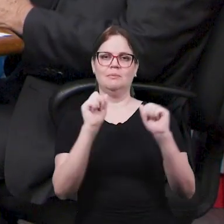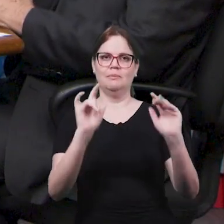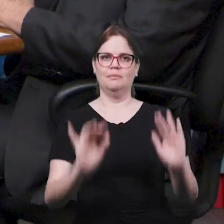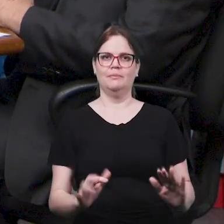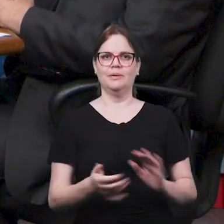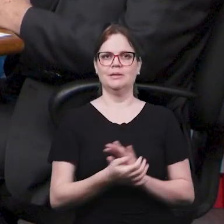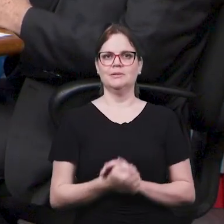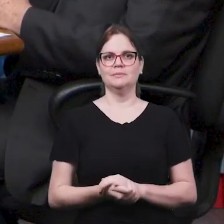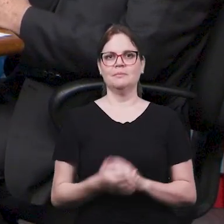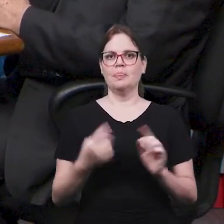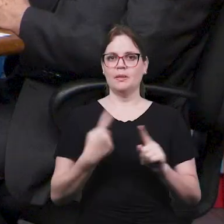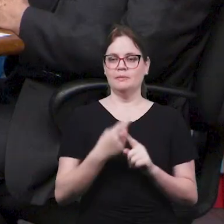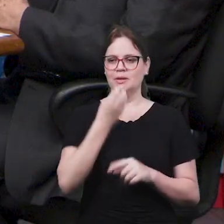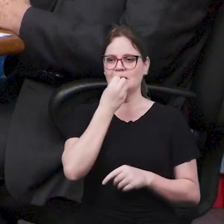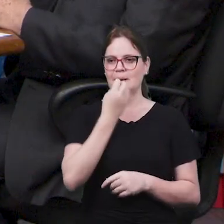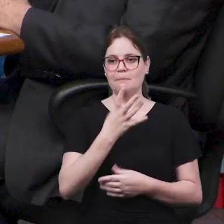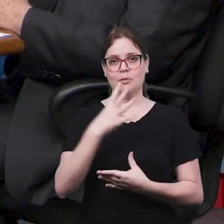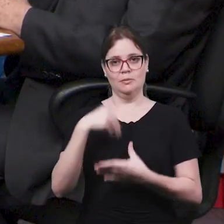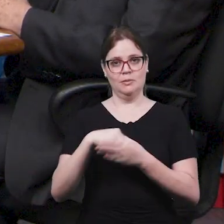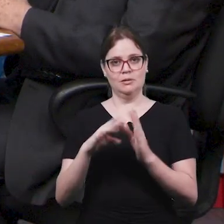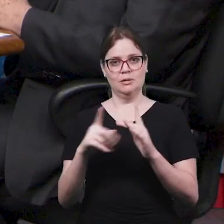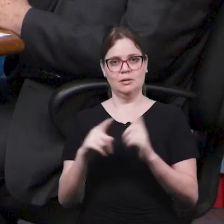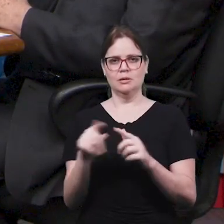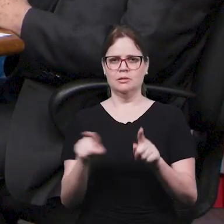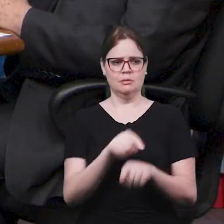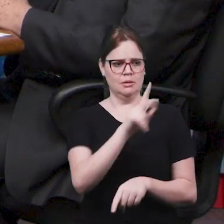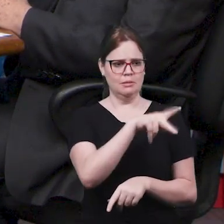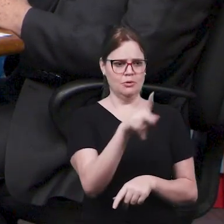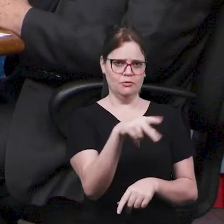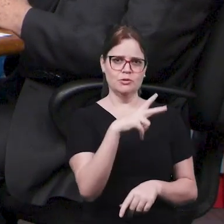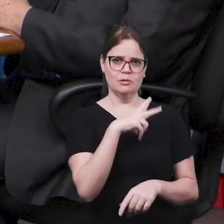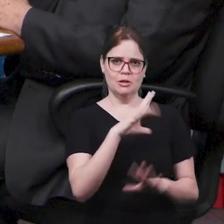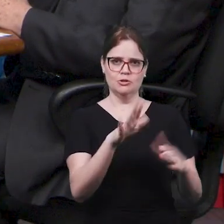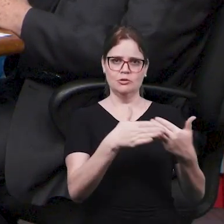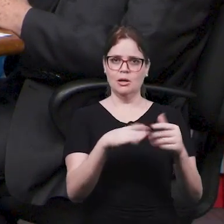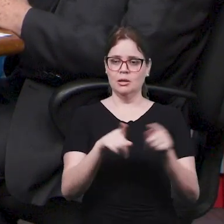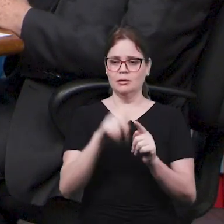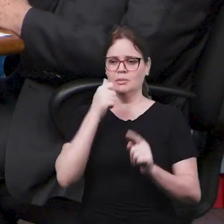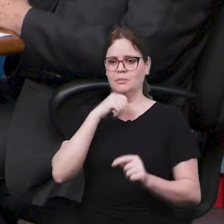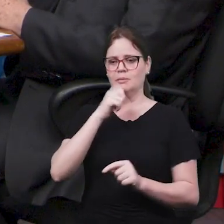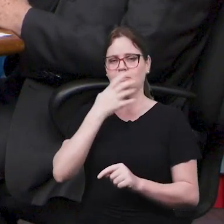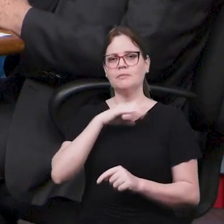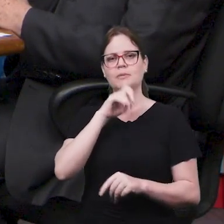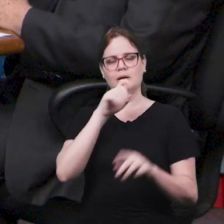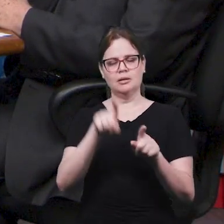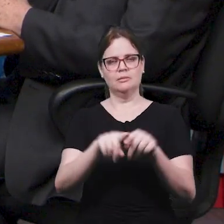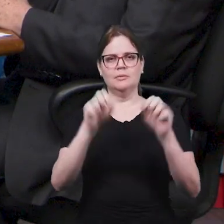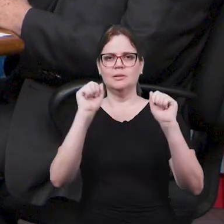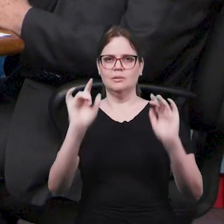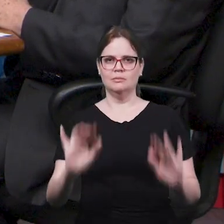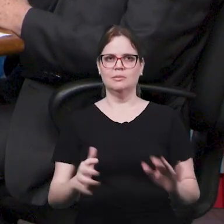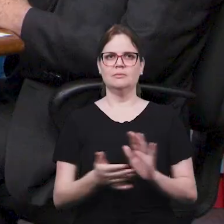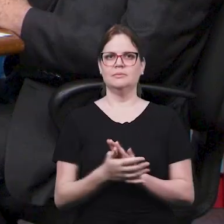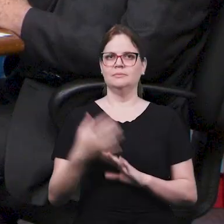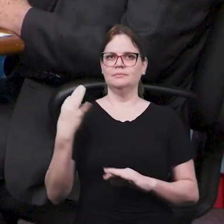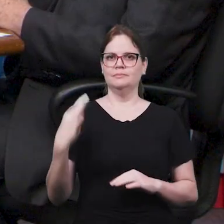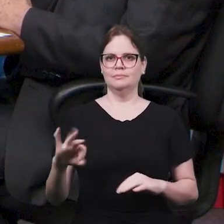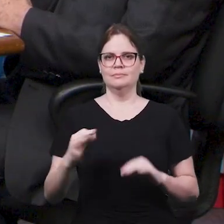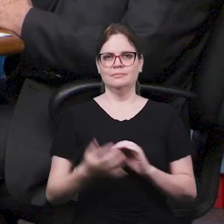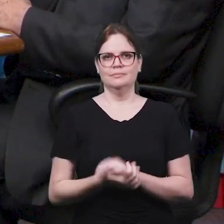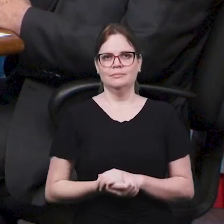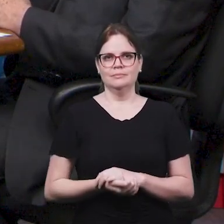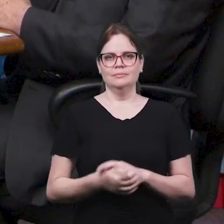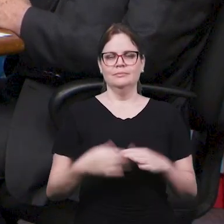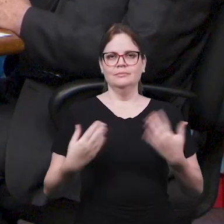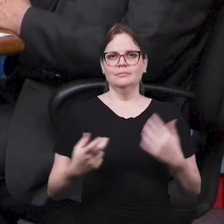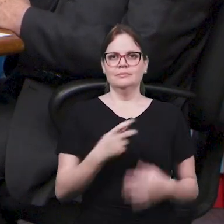recompensa, né? Tanto para a igreja quanto para a professora e para os próprios pais, exatamente. Né? Para os próprios pais. Exatamente. Mas